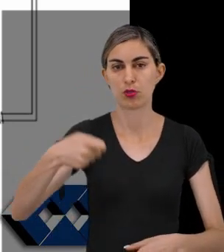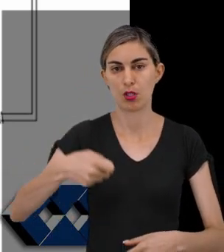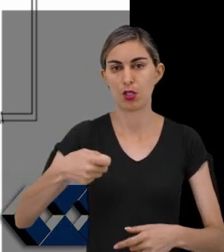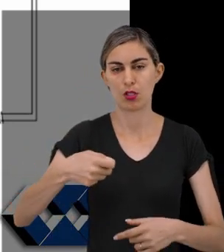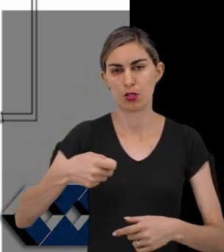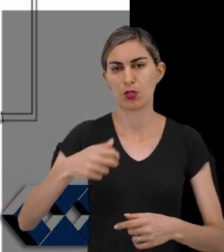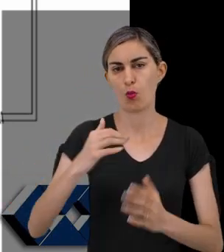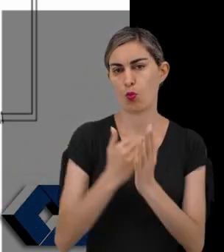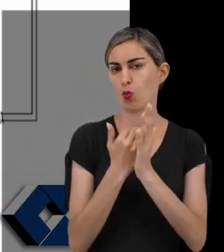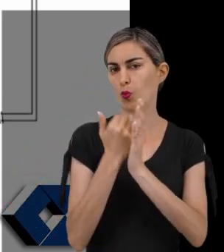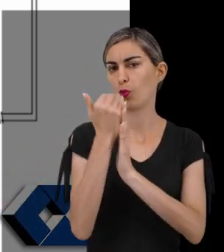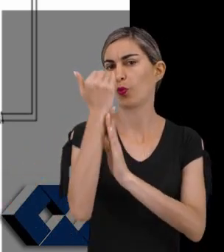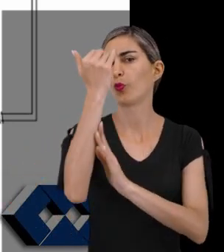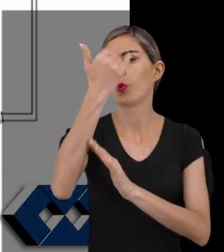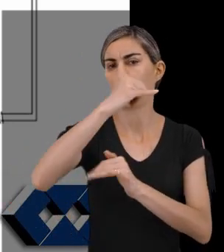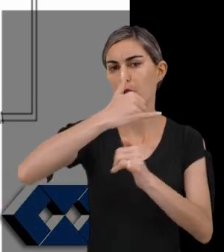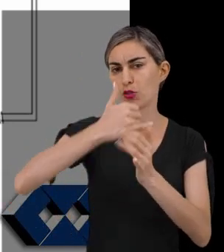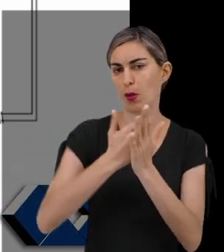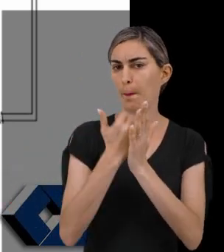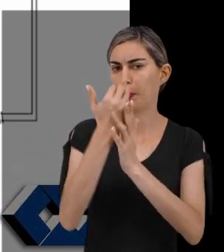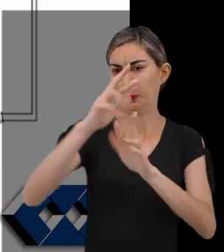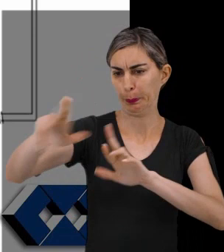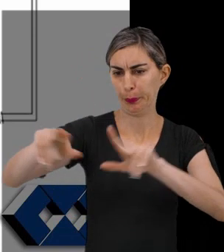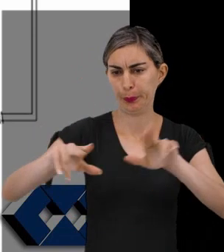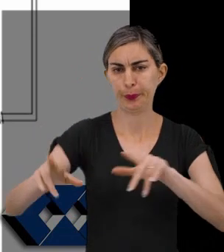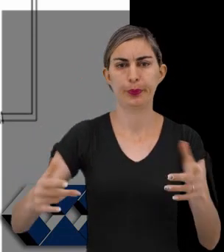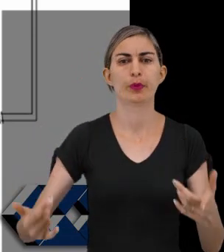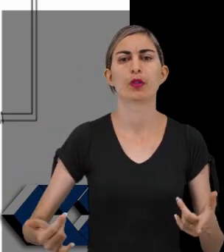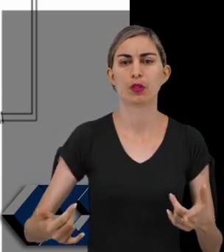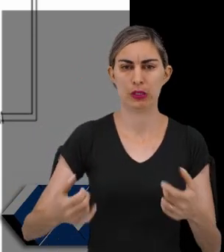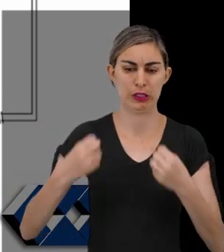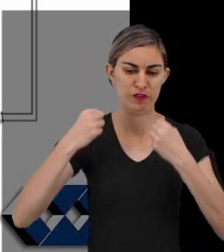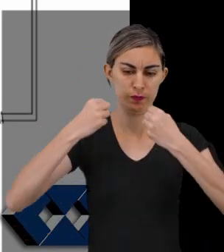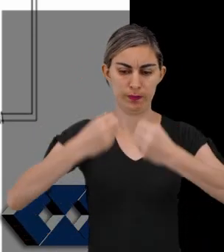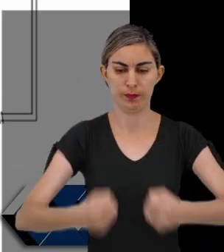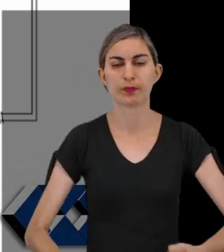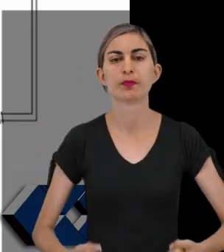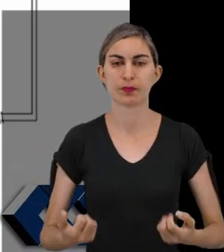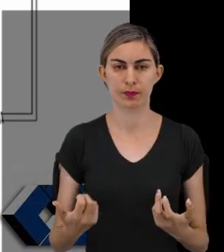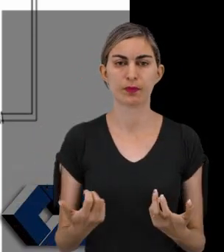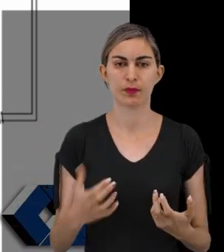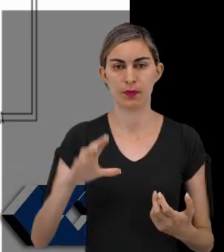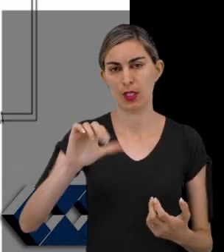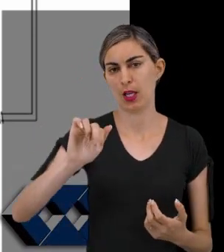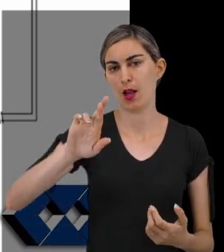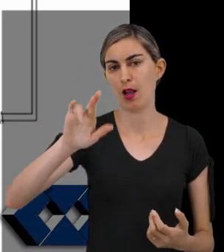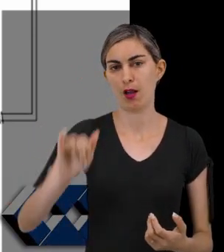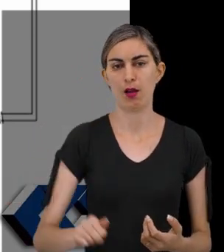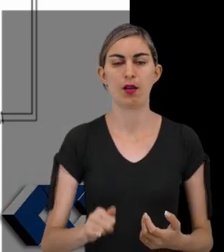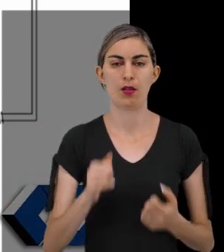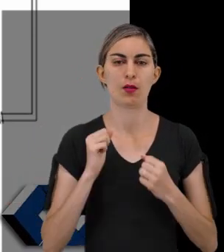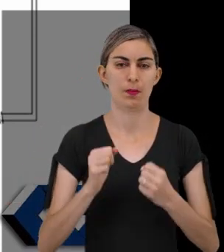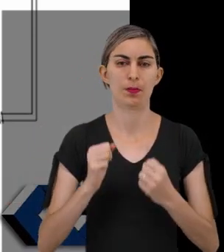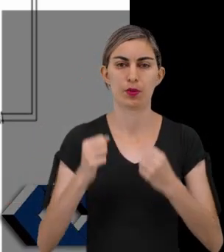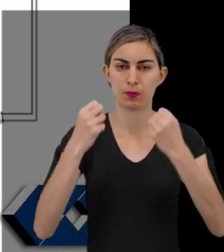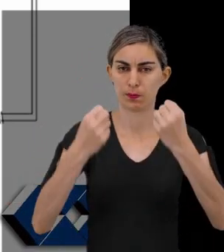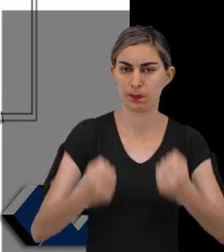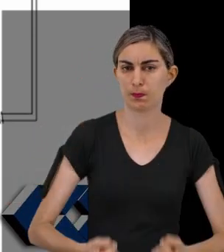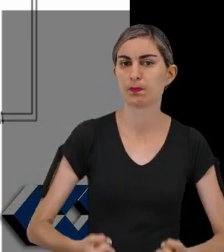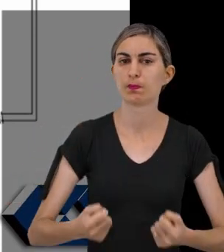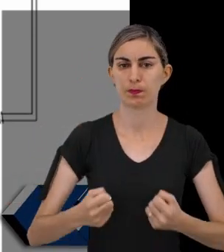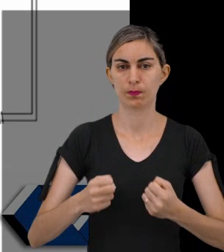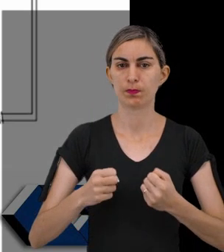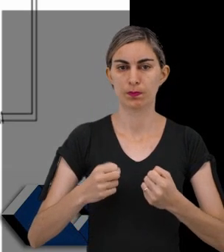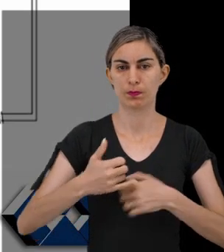de carga um pouco maior, né, já que tem muitos equipamentos ali que exigem uma carga que pode sobrecarregar